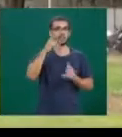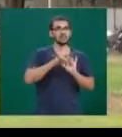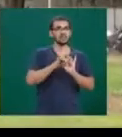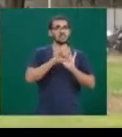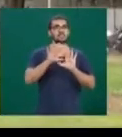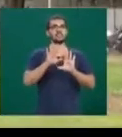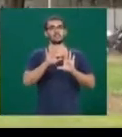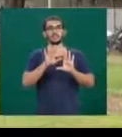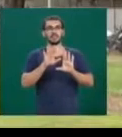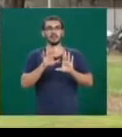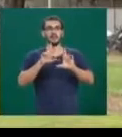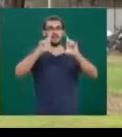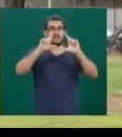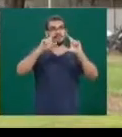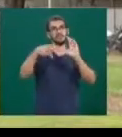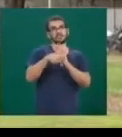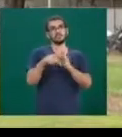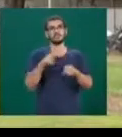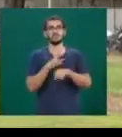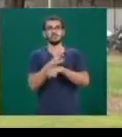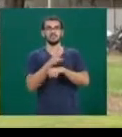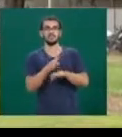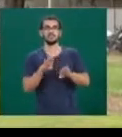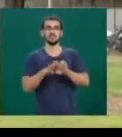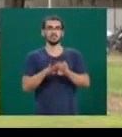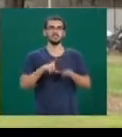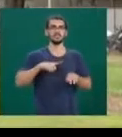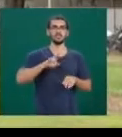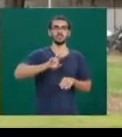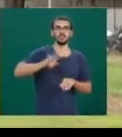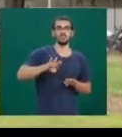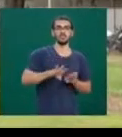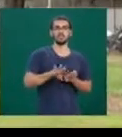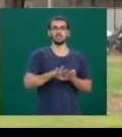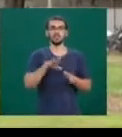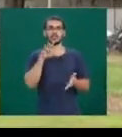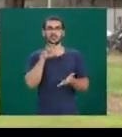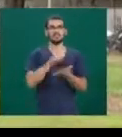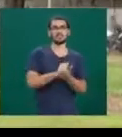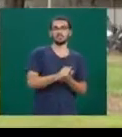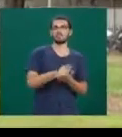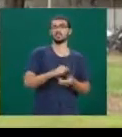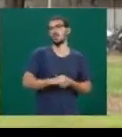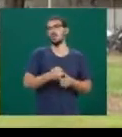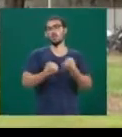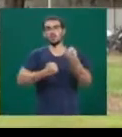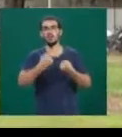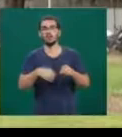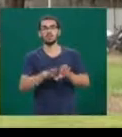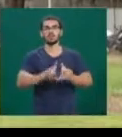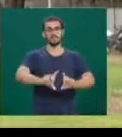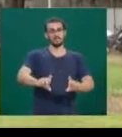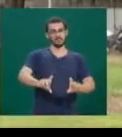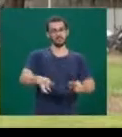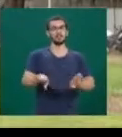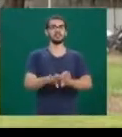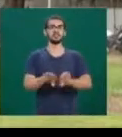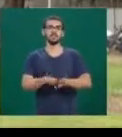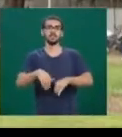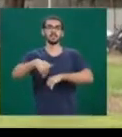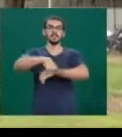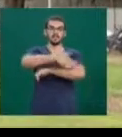um nome e tem que fazer um cadastro. Cadastro do carro, colocar a placa, endereço,